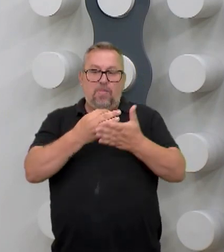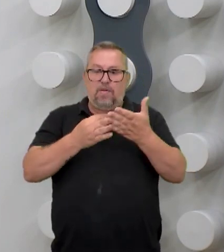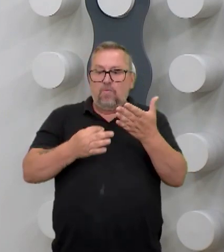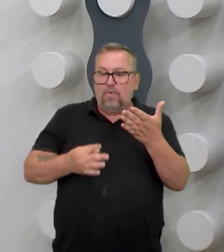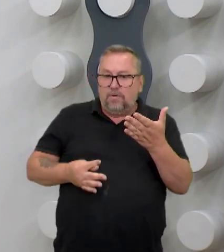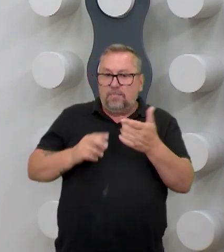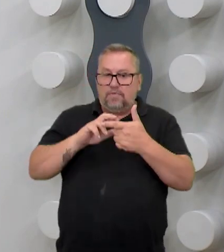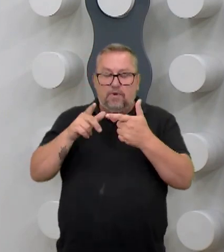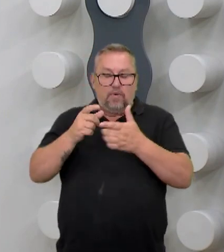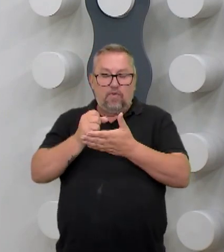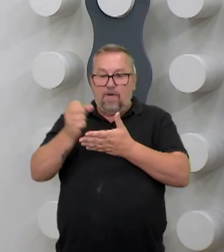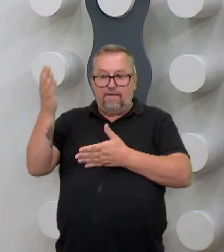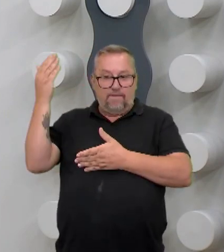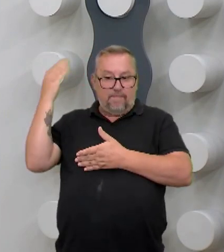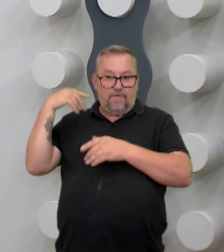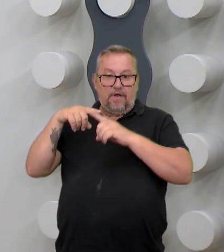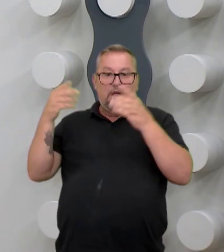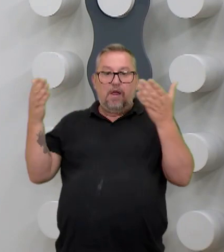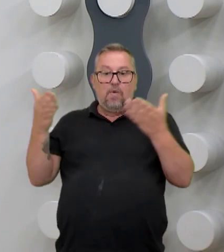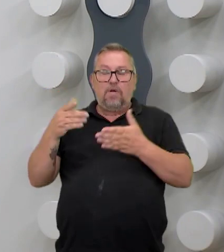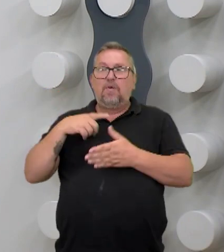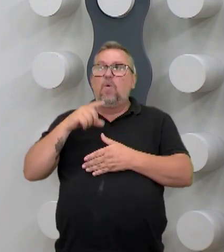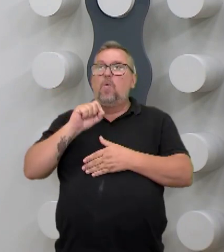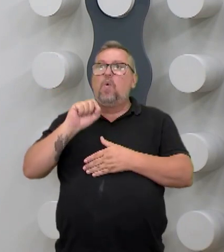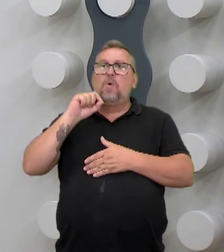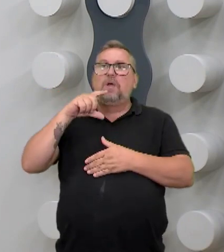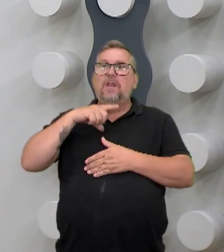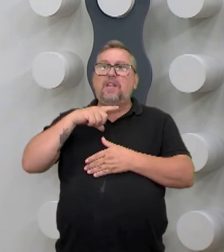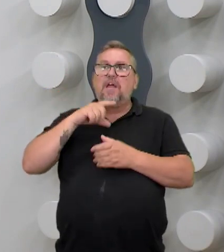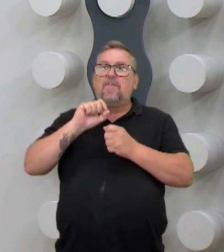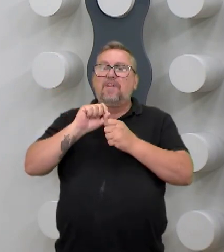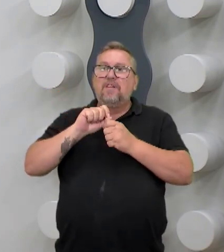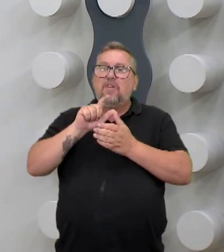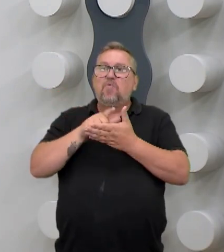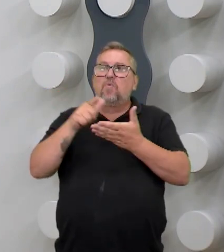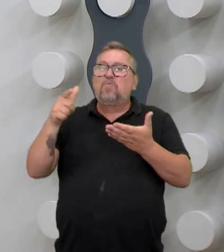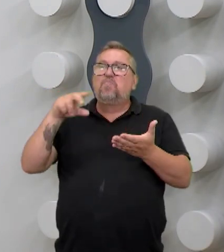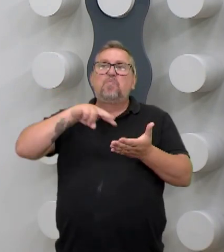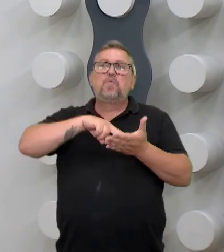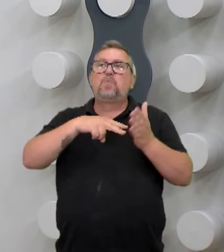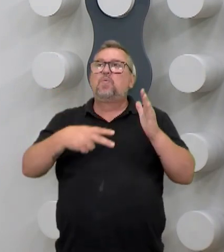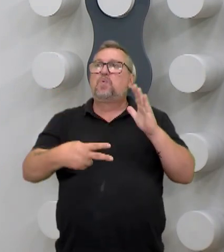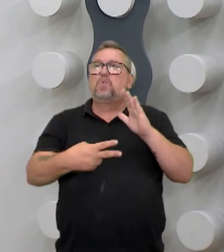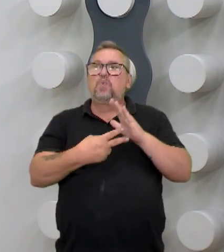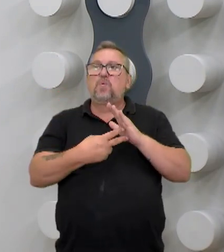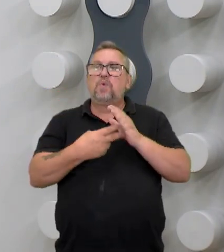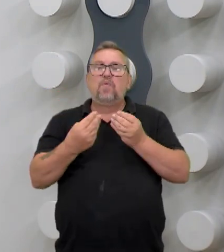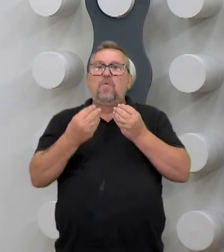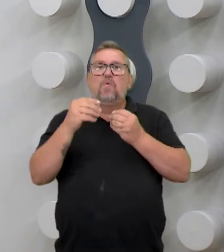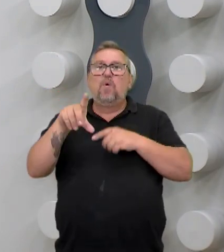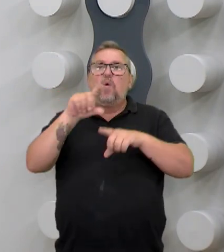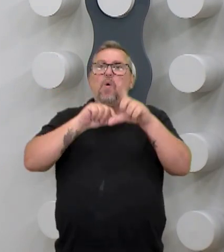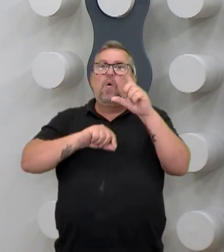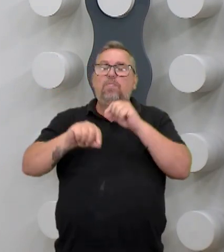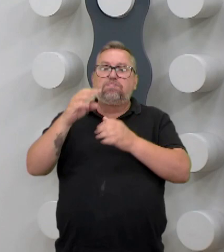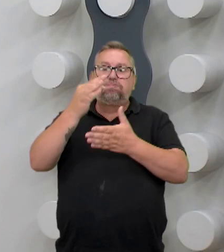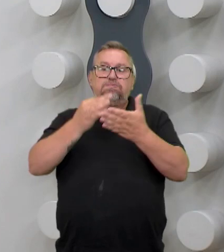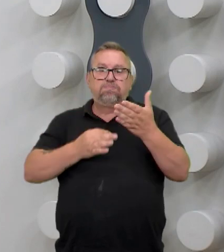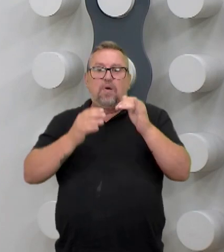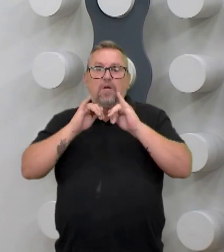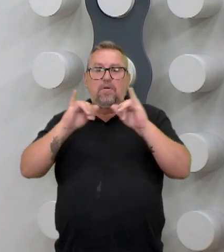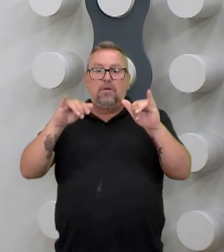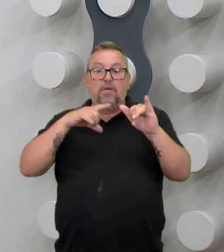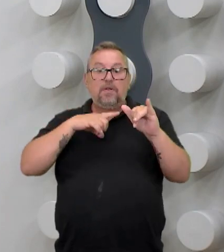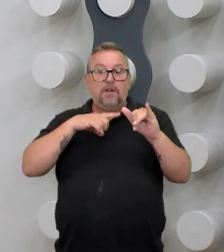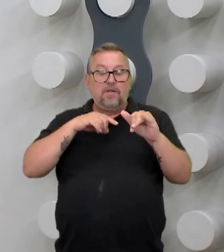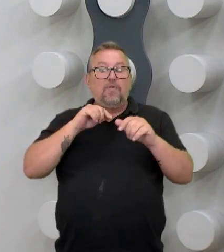mas fazer o jornalismo. Ou seja, o que há por trás de fazer o jornalismo? Não é simplesmente escolher o texto ou escolher a notícia. Tem toda uma